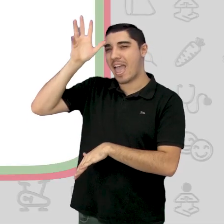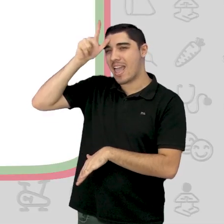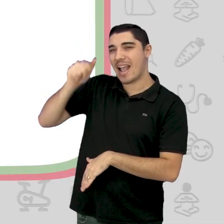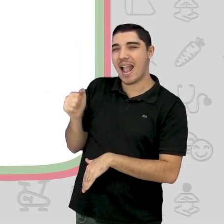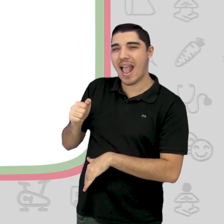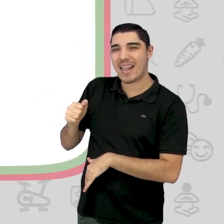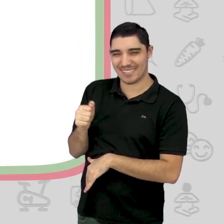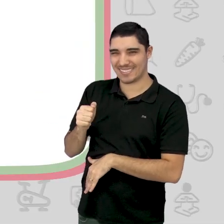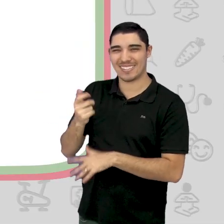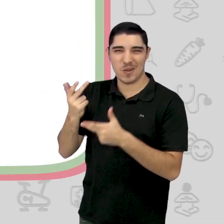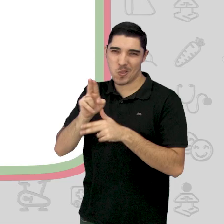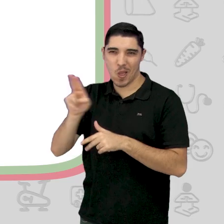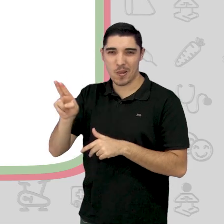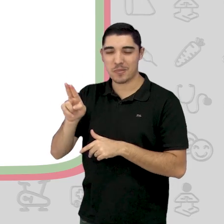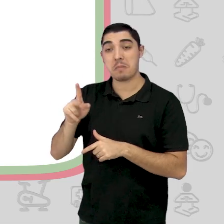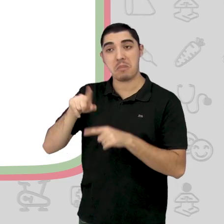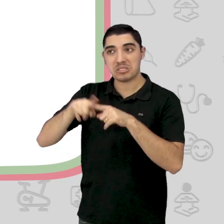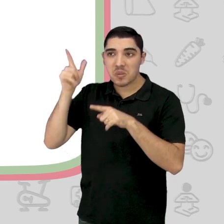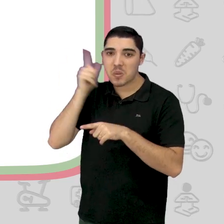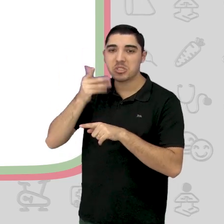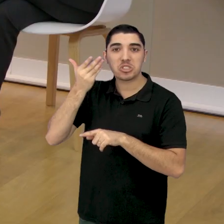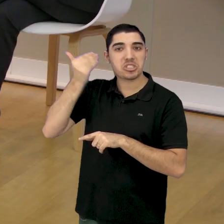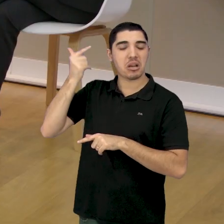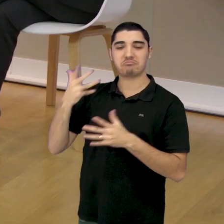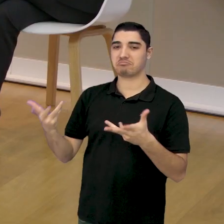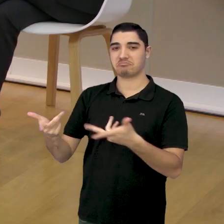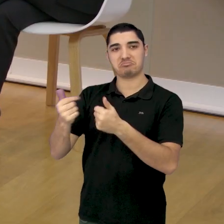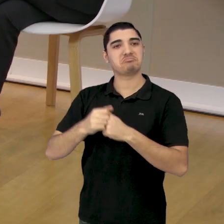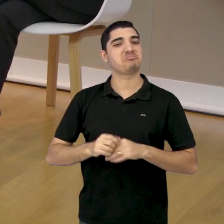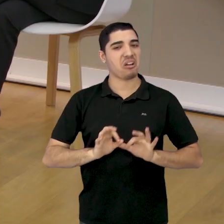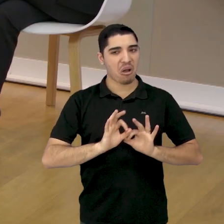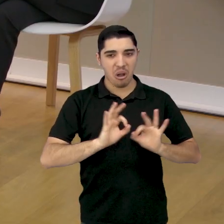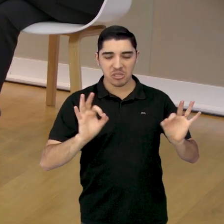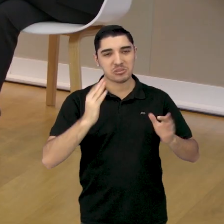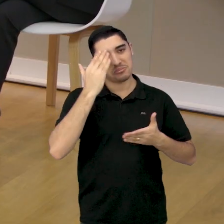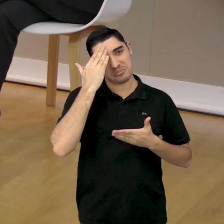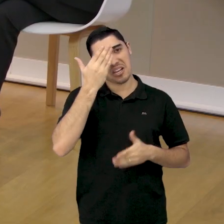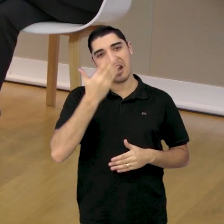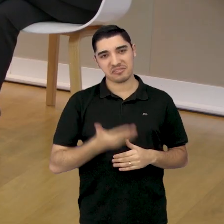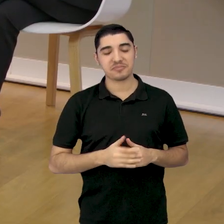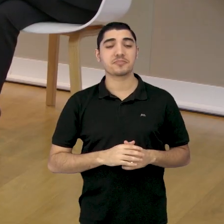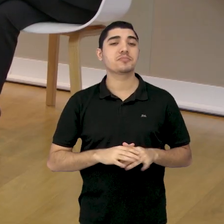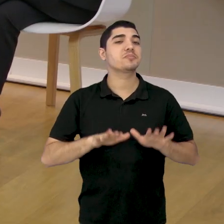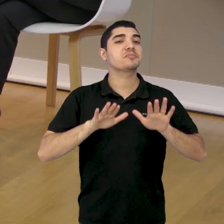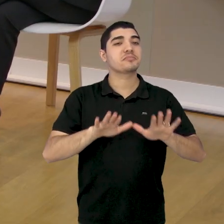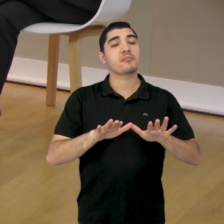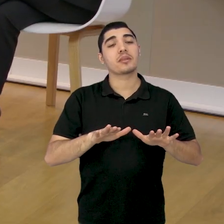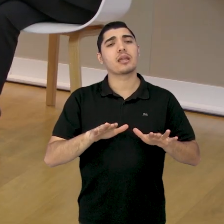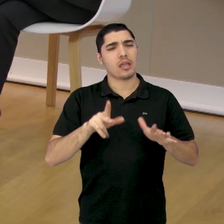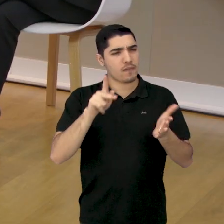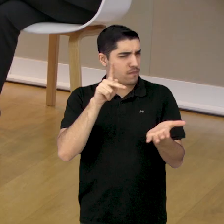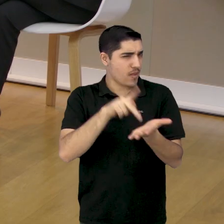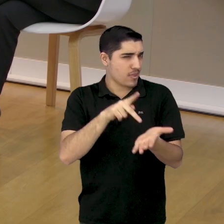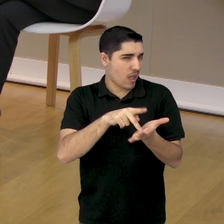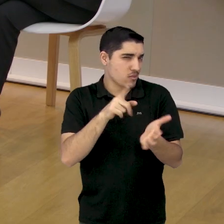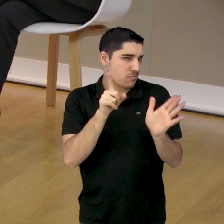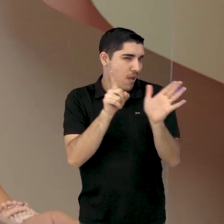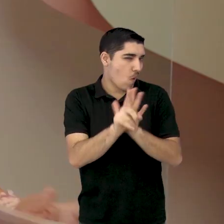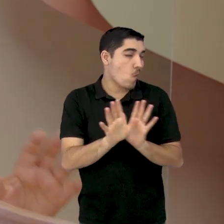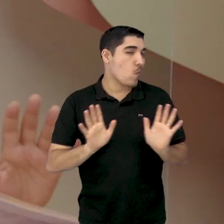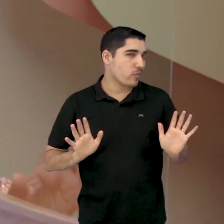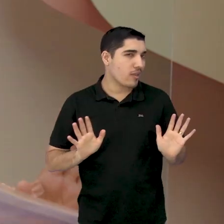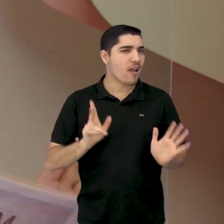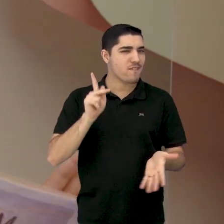também a gente conseguiu eliminar e ficou ótimo. Ótimo, muito bom. Muito obrigada, Rodrigo. E é verdade, doutora Bruna,